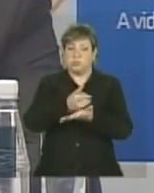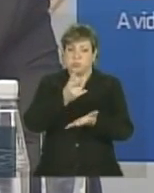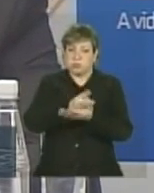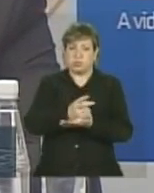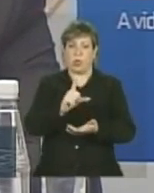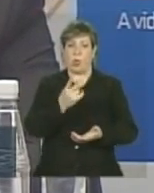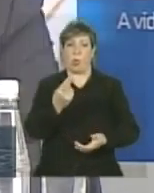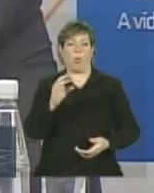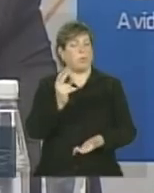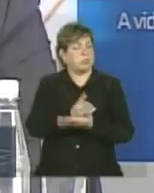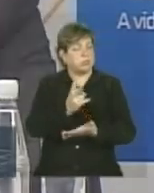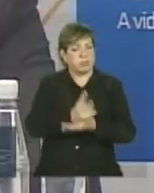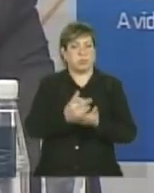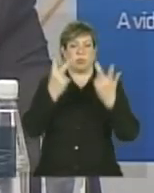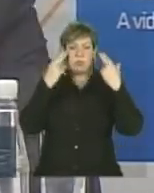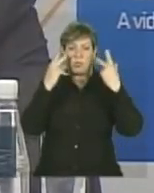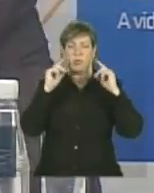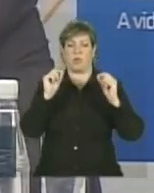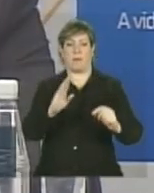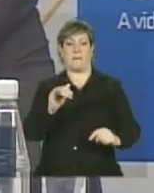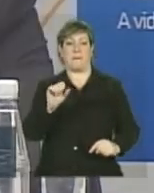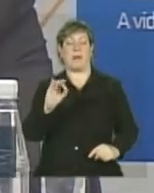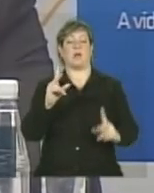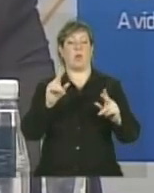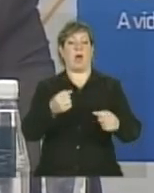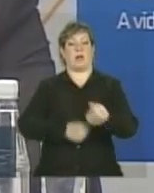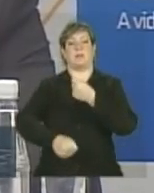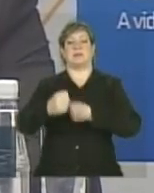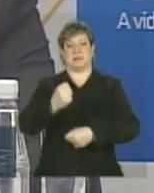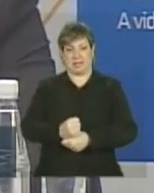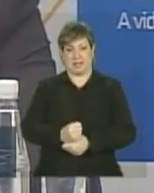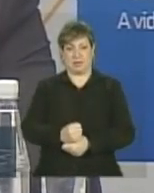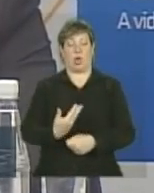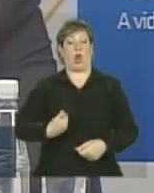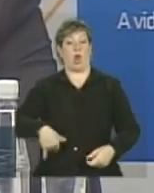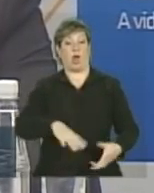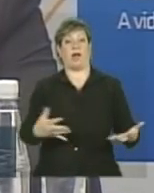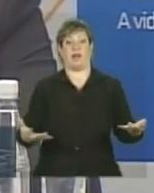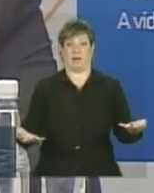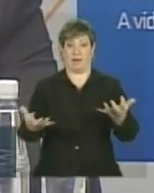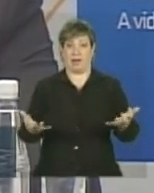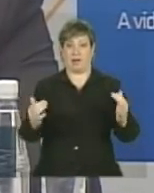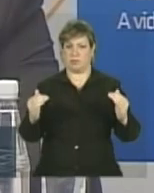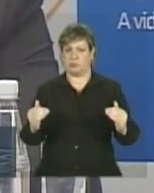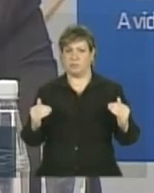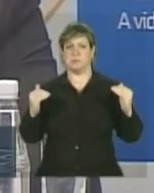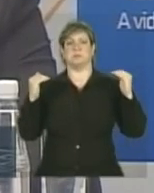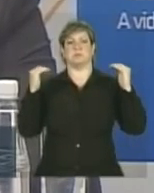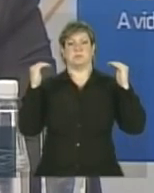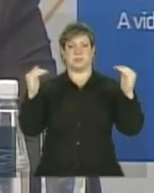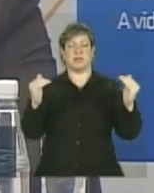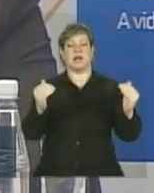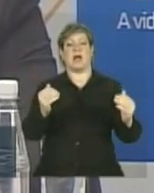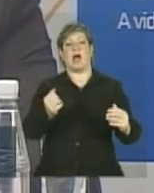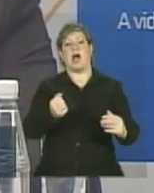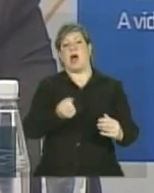nosso lucro nas bases que nós tivemos ano passado. Nós queremos crescer alguma